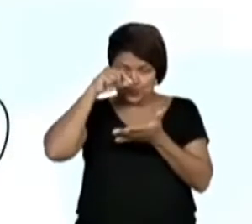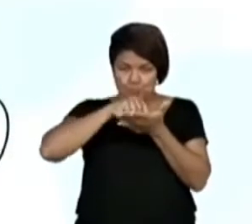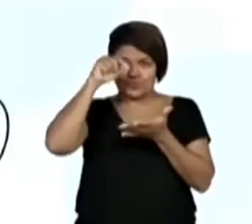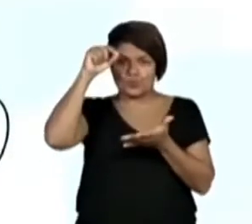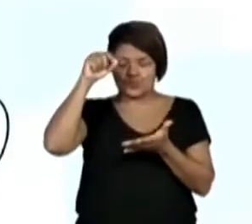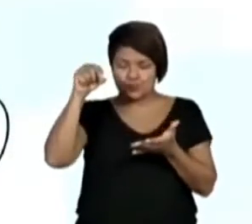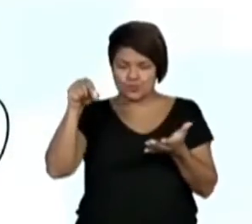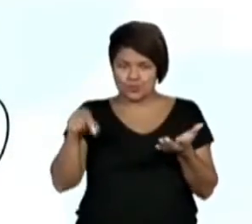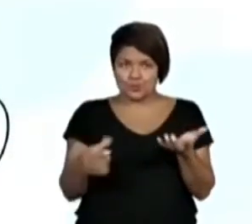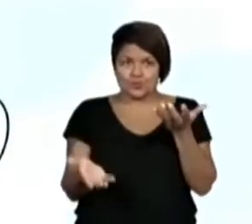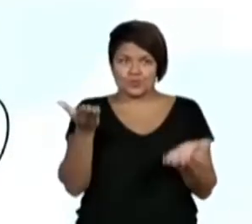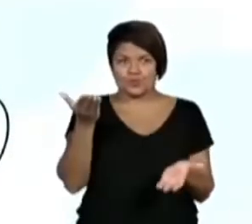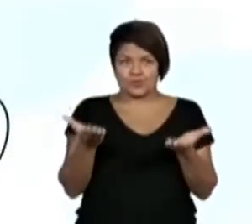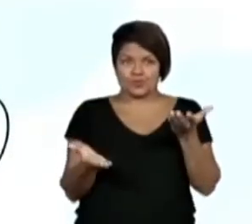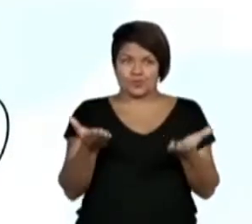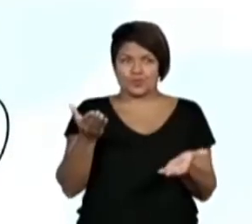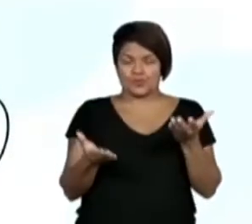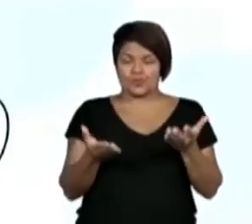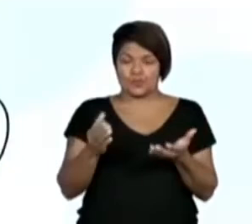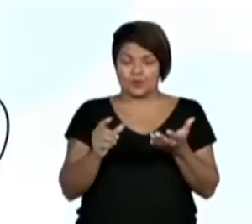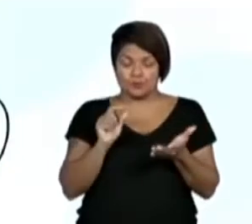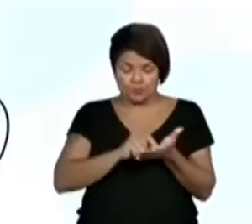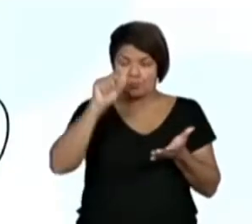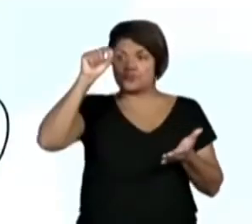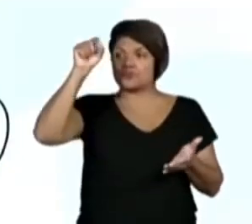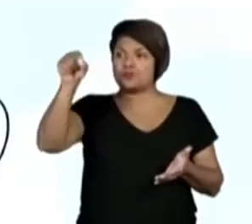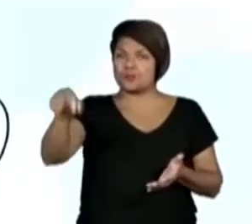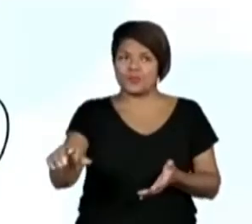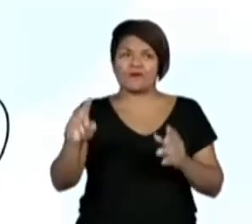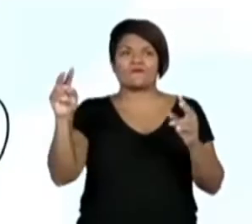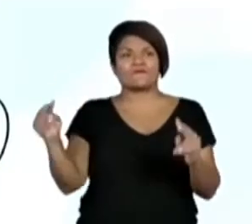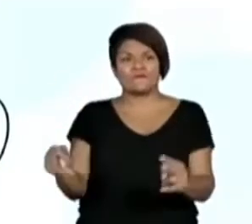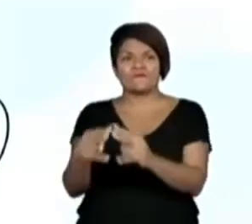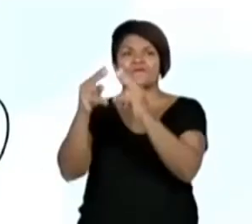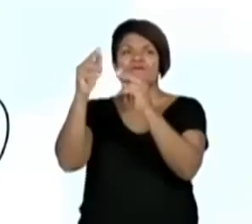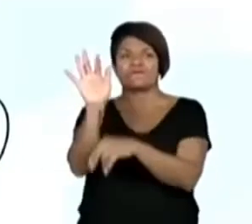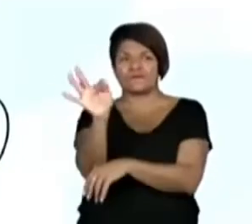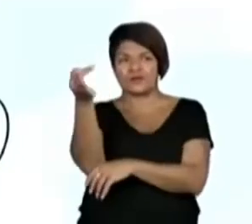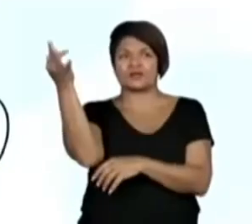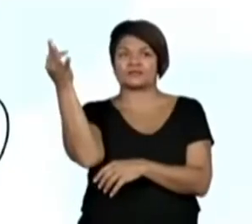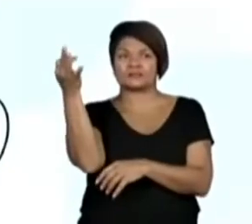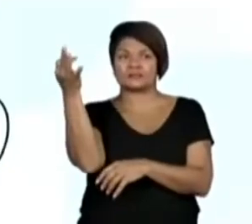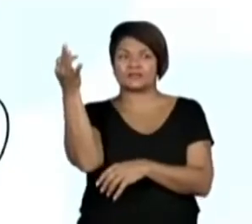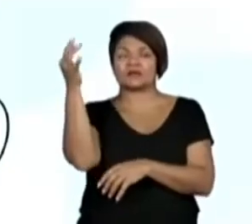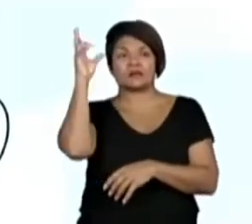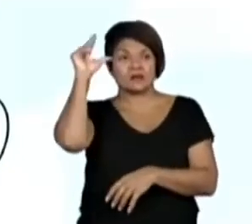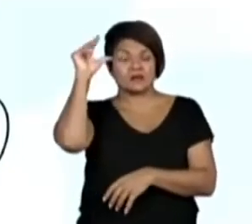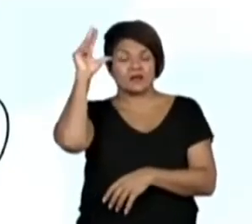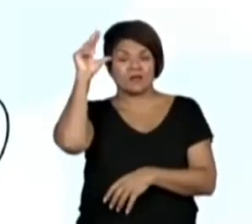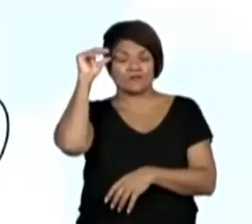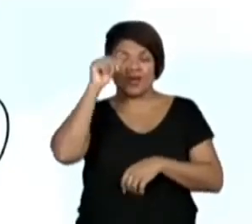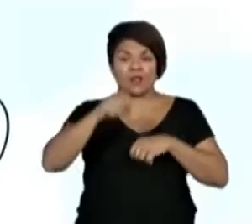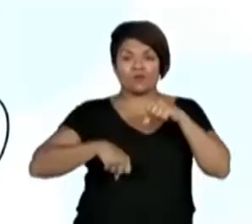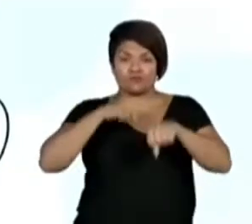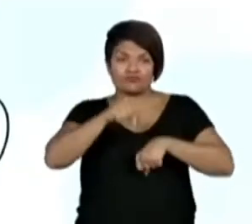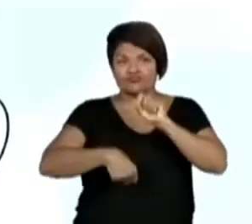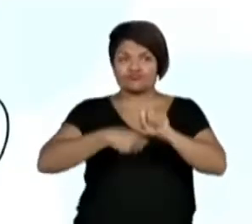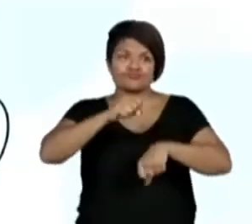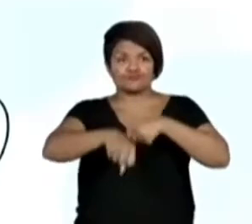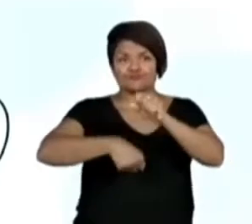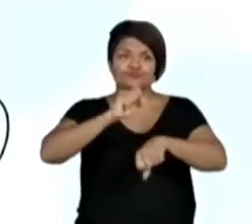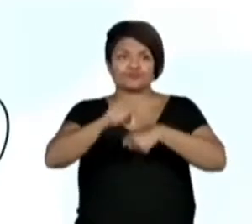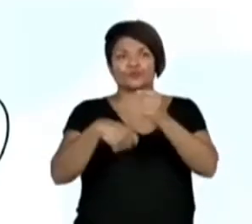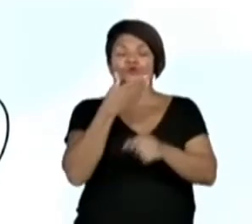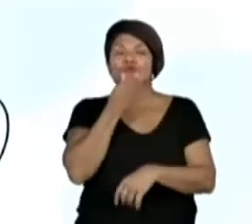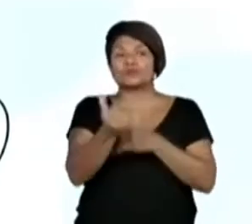e foi à França. Os cavalos a correr, os meninos a brincar. Vamos ver quem vai pegar. Mais uma parlenda